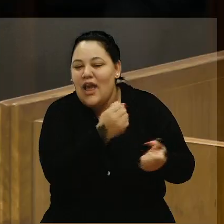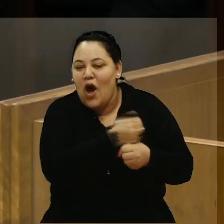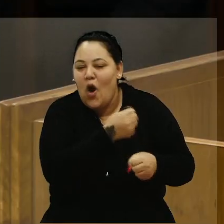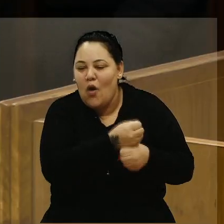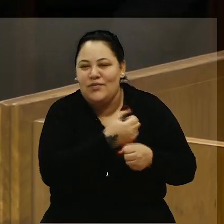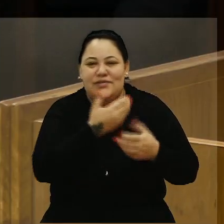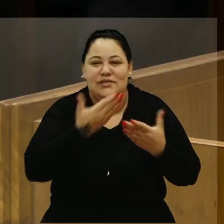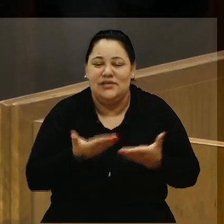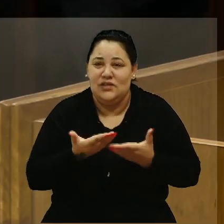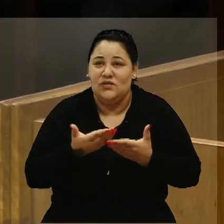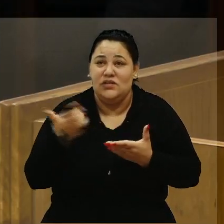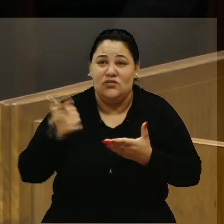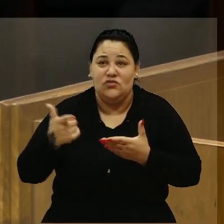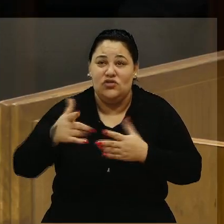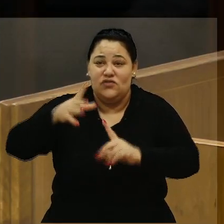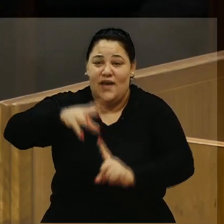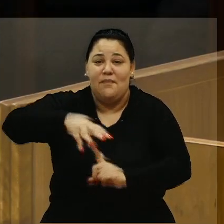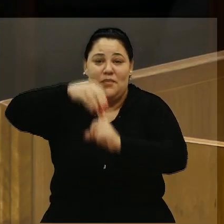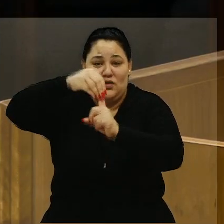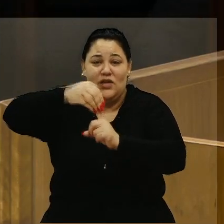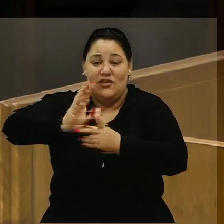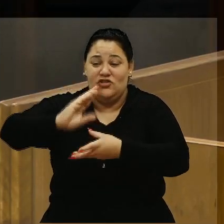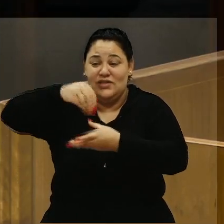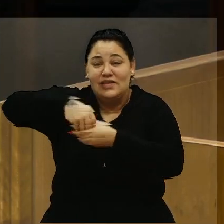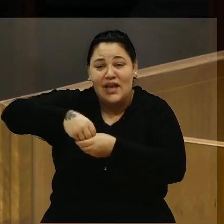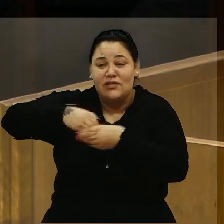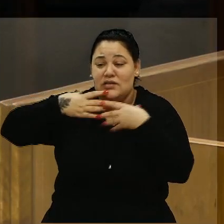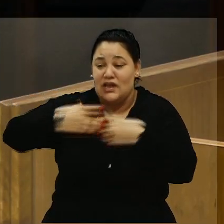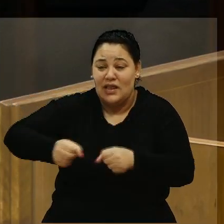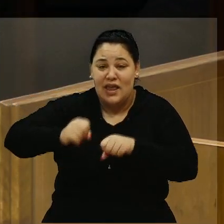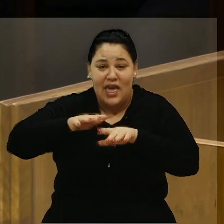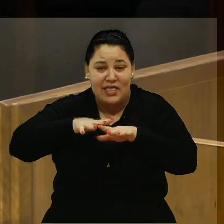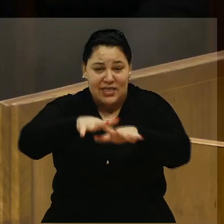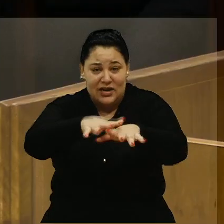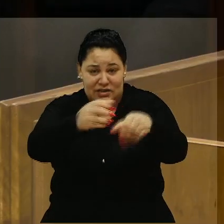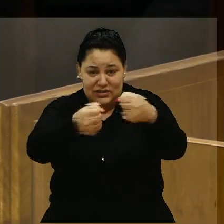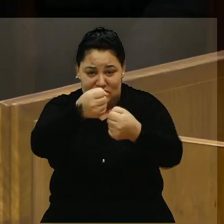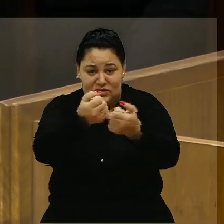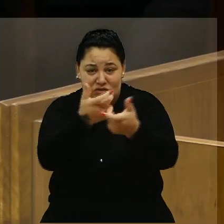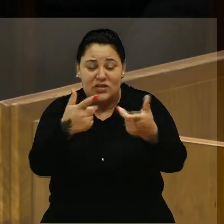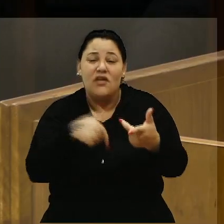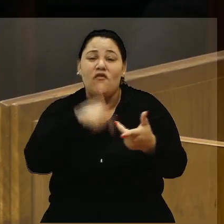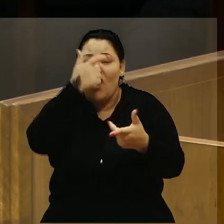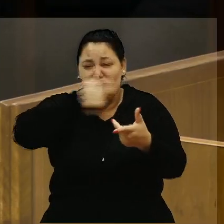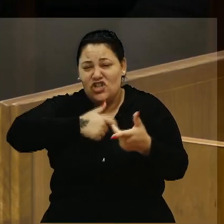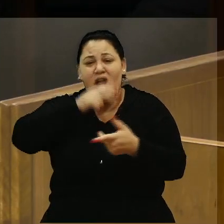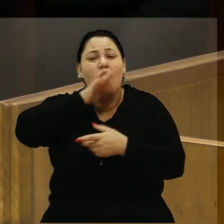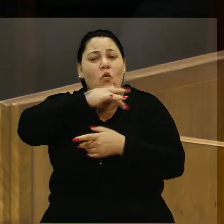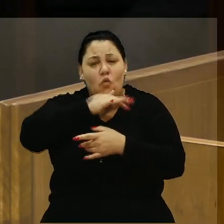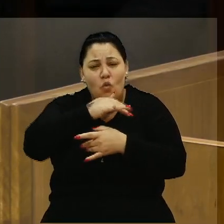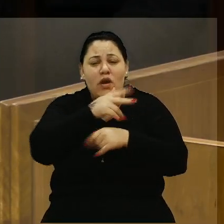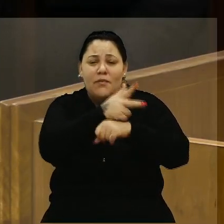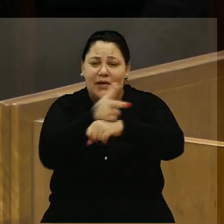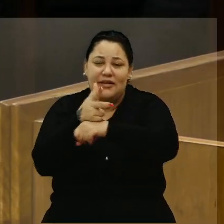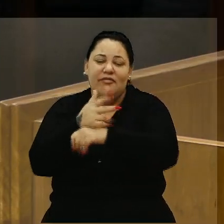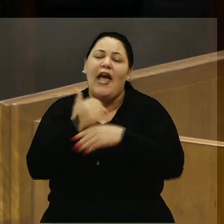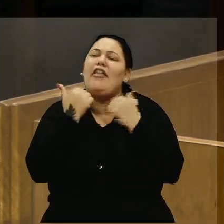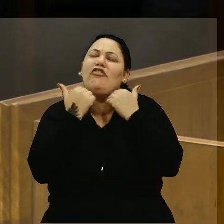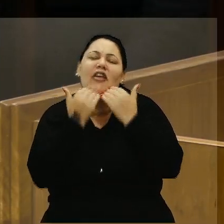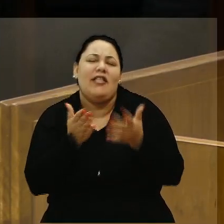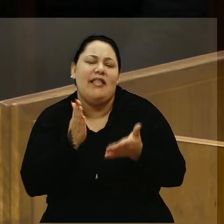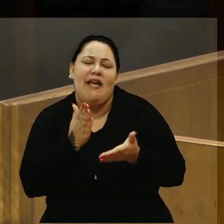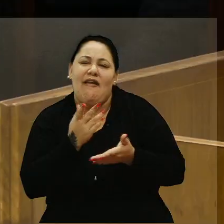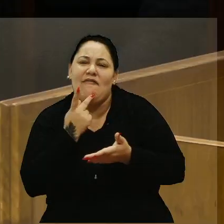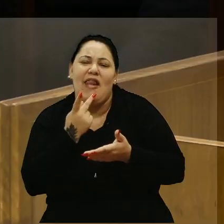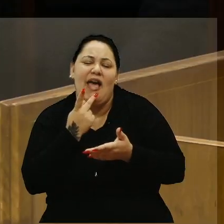essa prioridade na Secretaria de Trânsito, eu vou estar aqui achando ruim os pardais, sim. Não adianta eles apelar para o lado emocional, dizer que causa